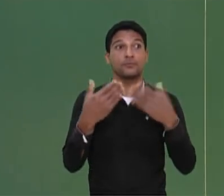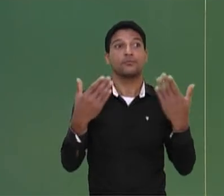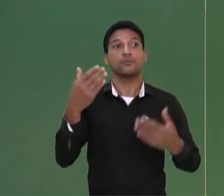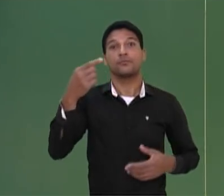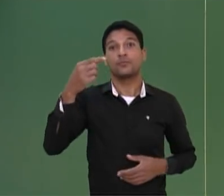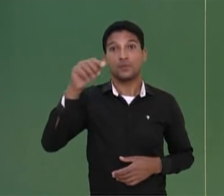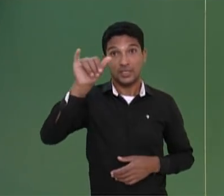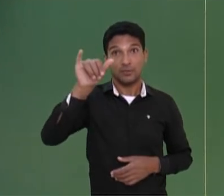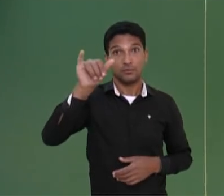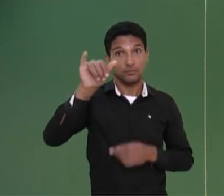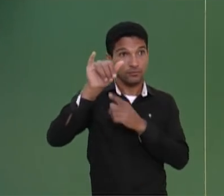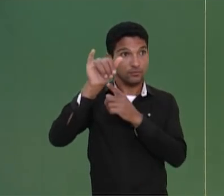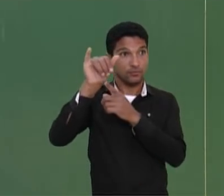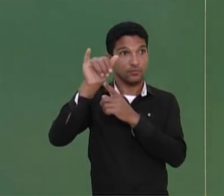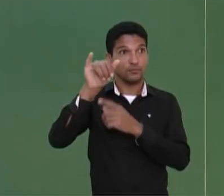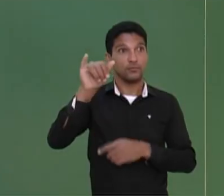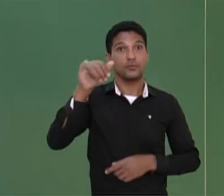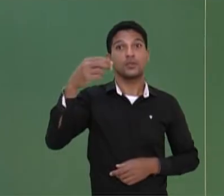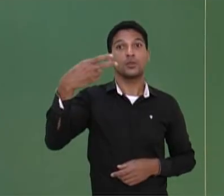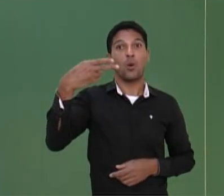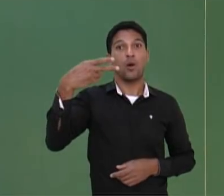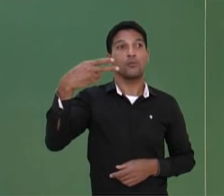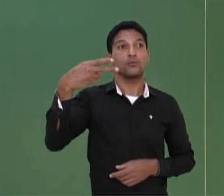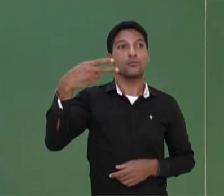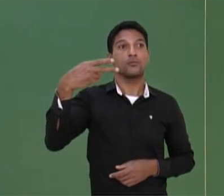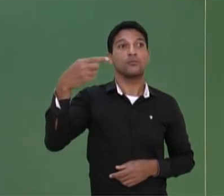Menos, y vai ser igual a menos